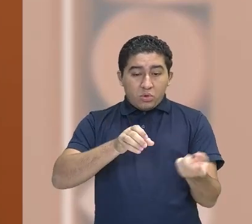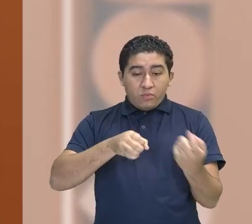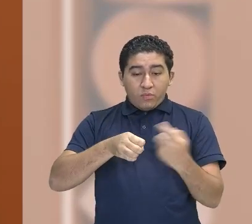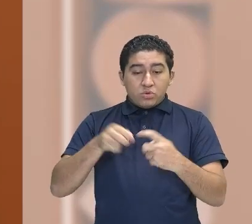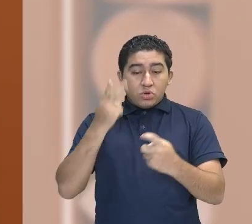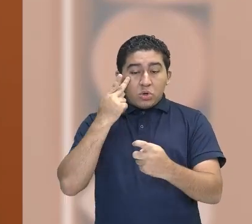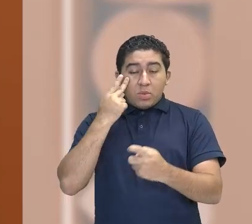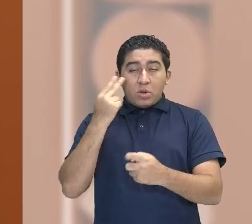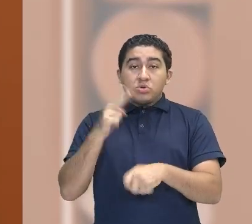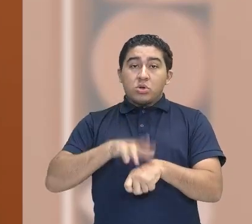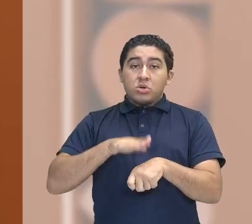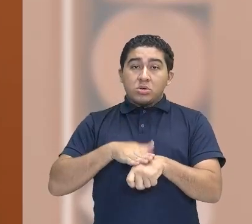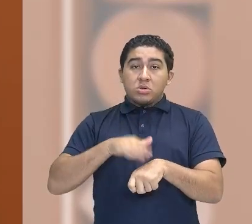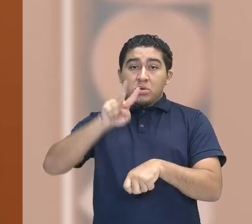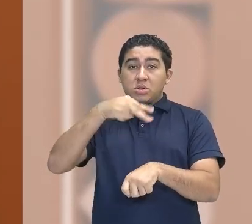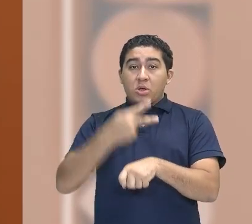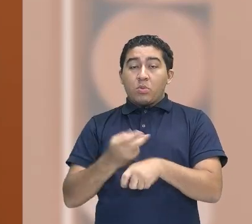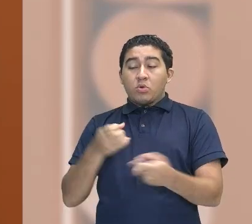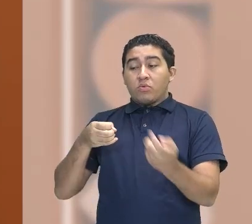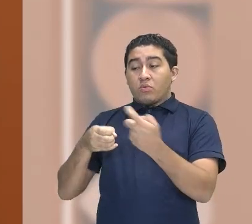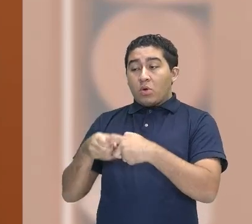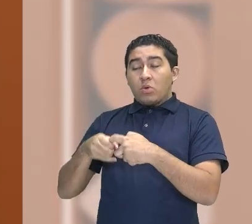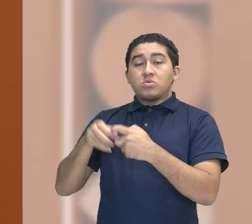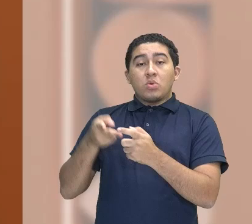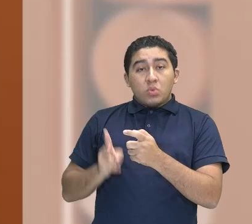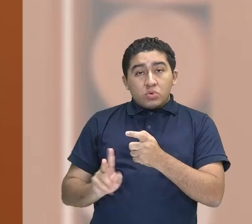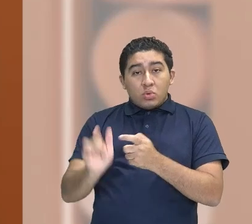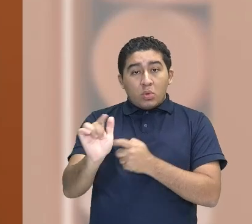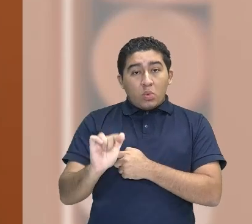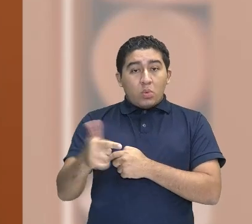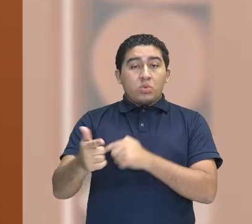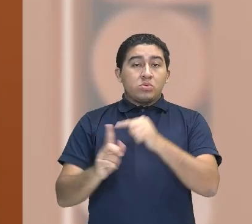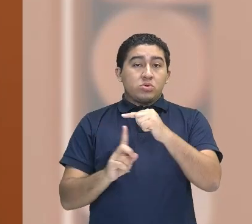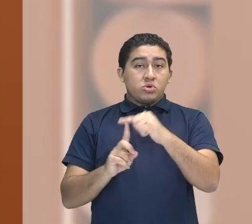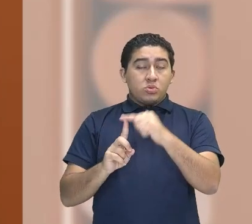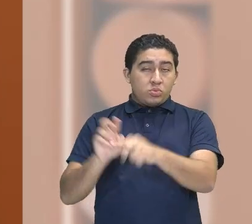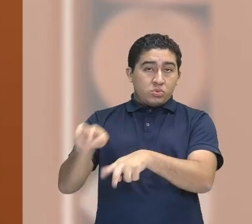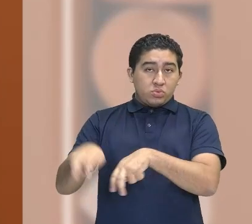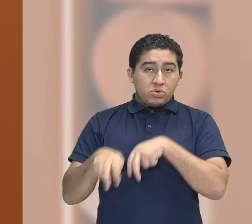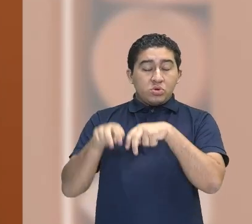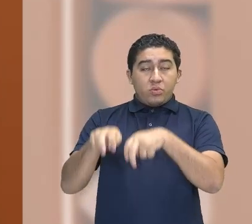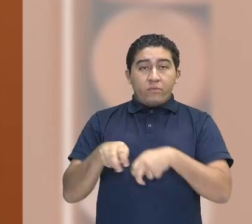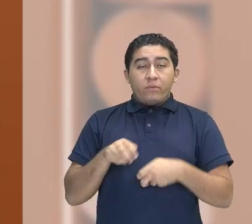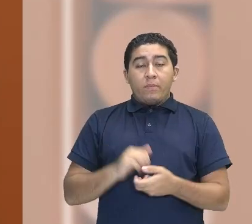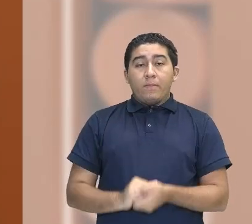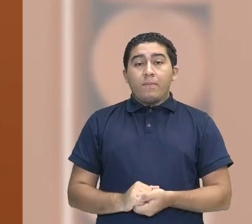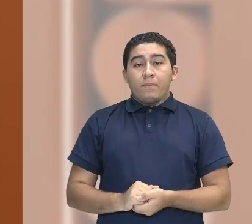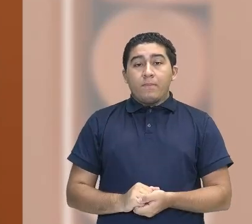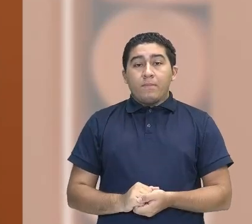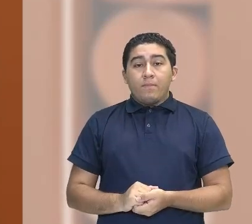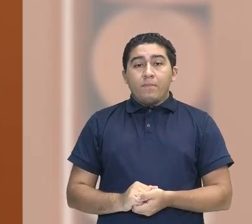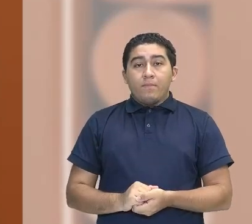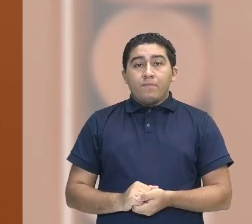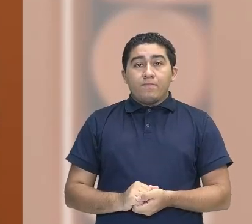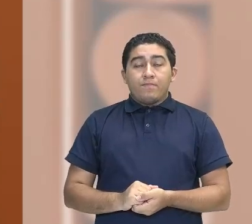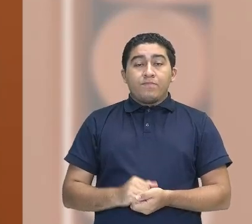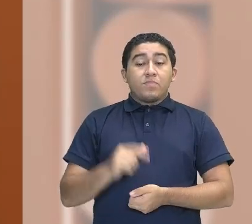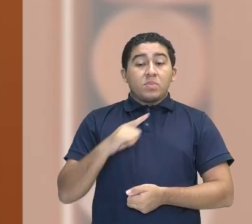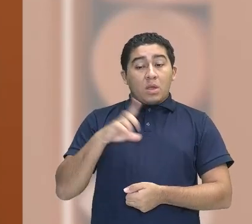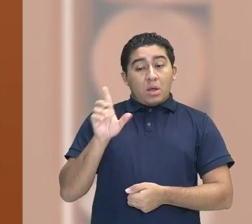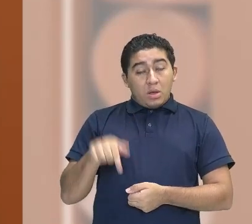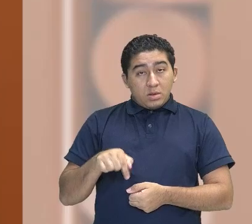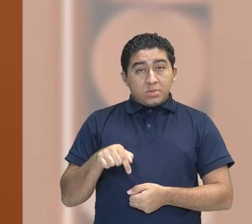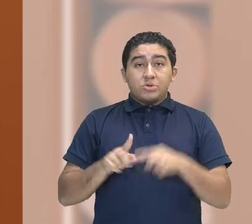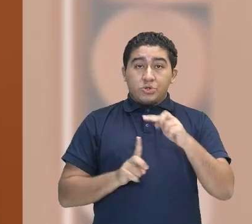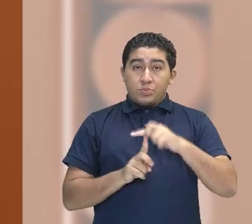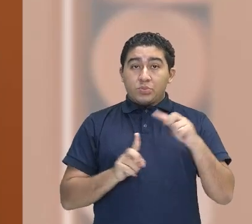com o tempo volta e acaba provocando aí outros tipos de cultivos, tá? Além da agricultura itinerante, também teremos